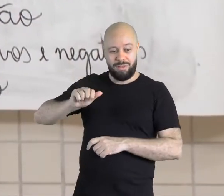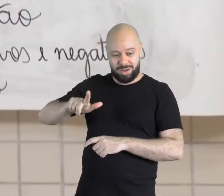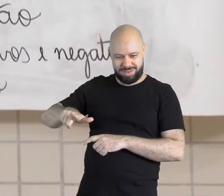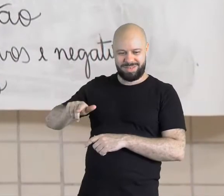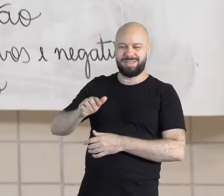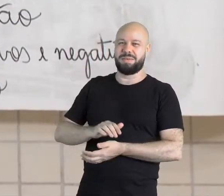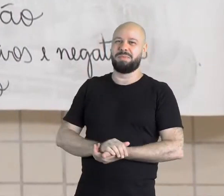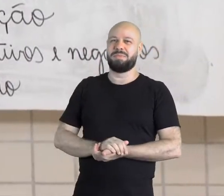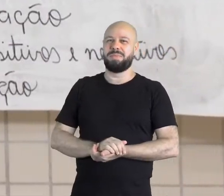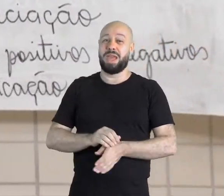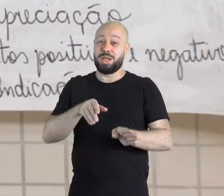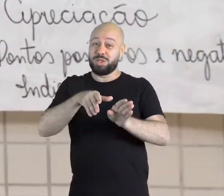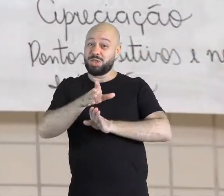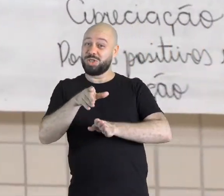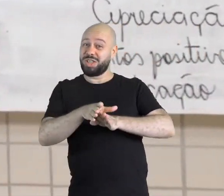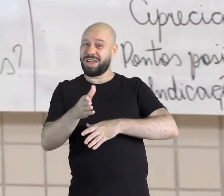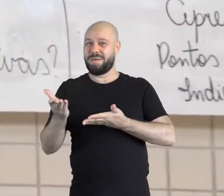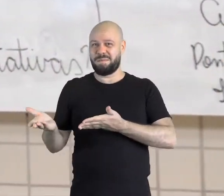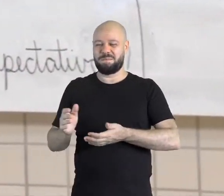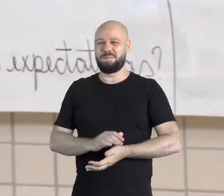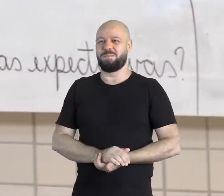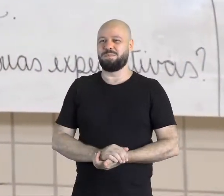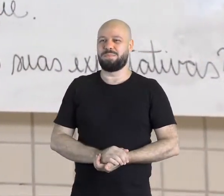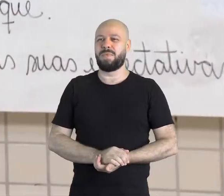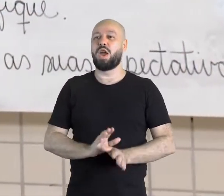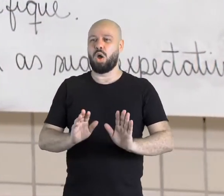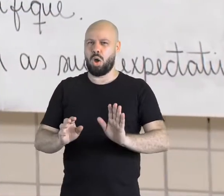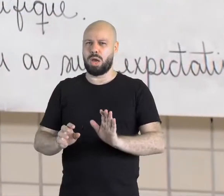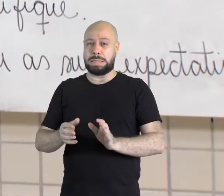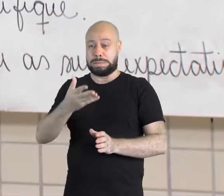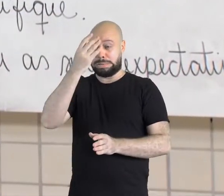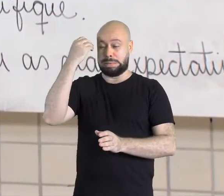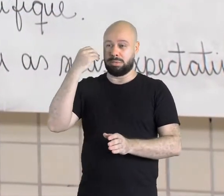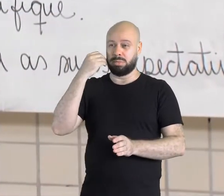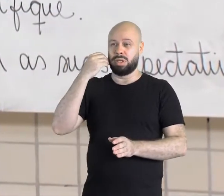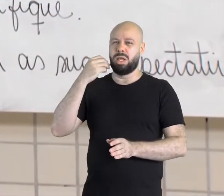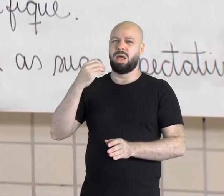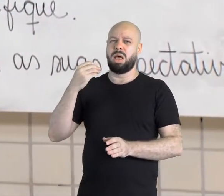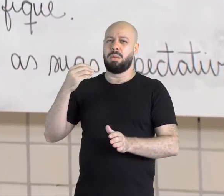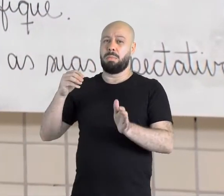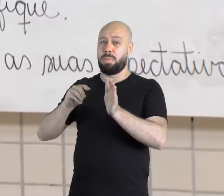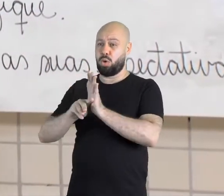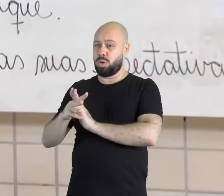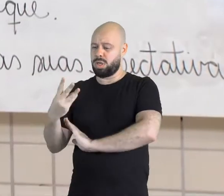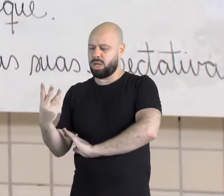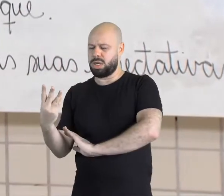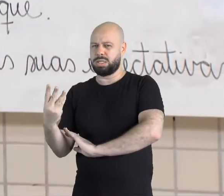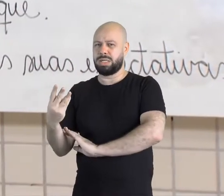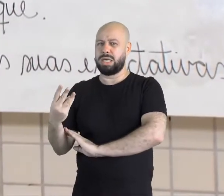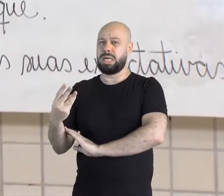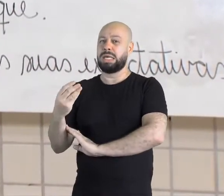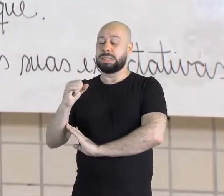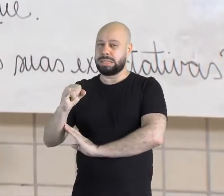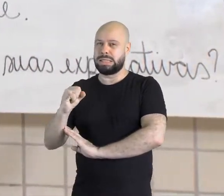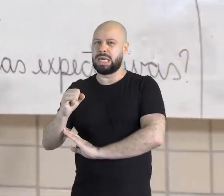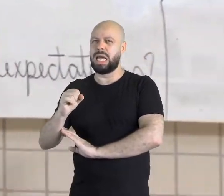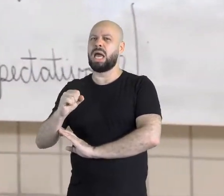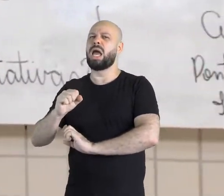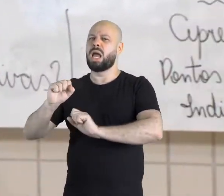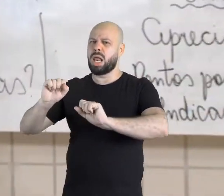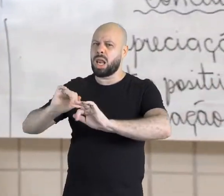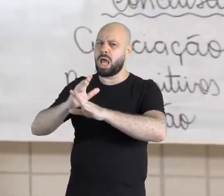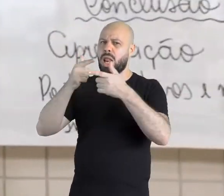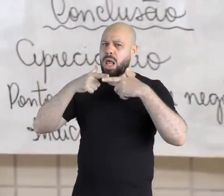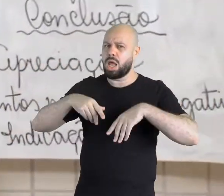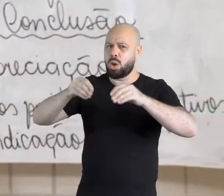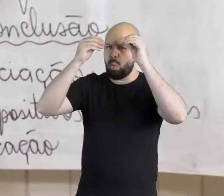E eu esqueci de falar para vocês que essa questão aqui, a linguagem, se a linguagem foi clara, foi objetiva, você também